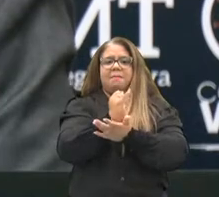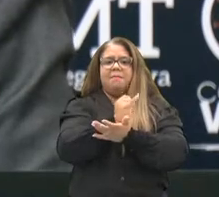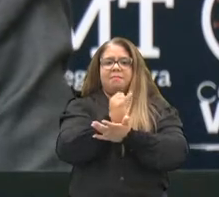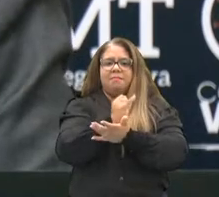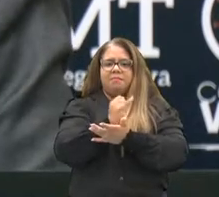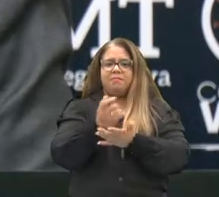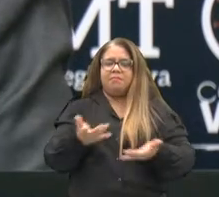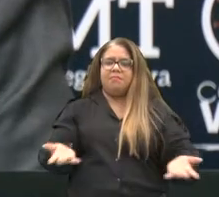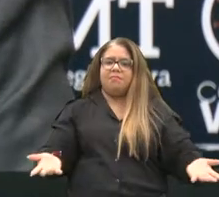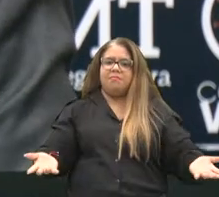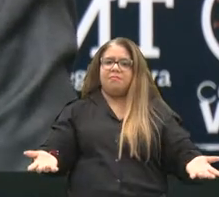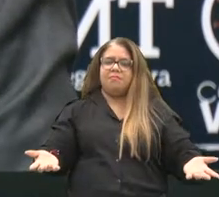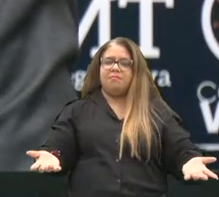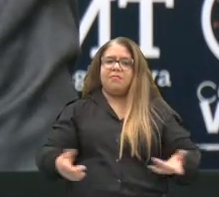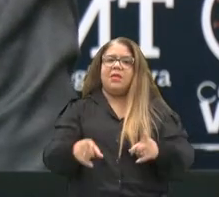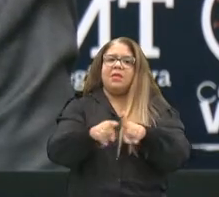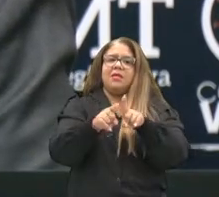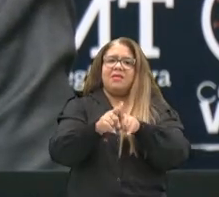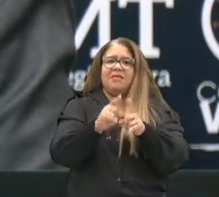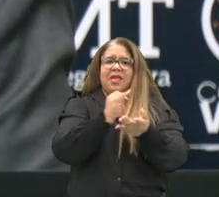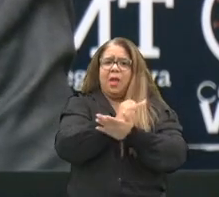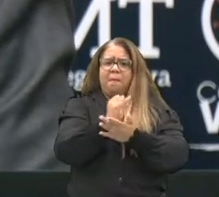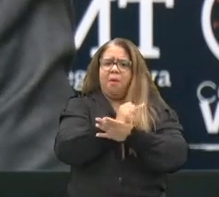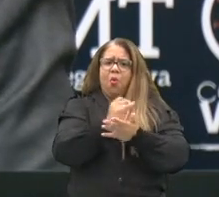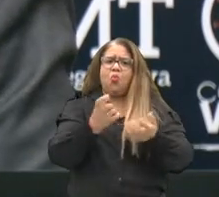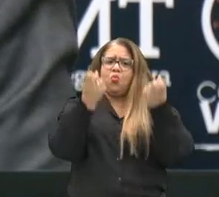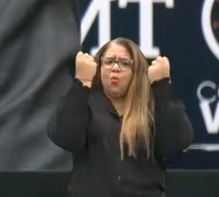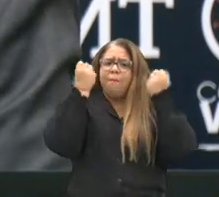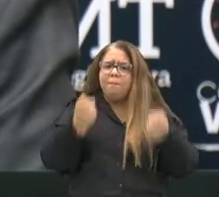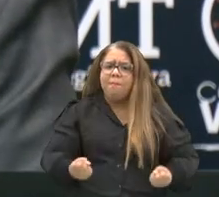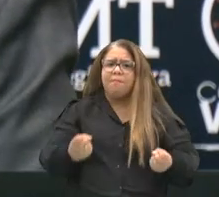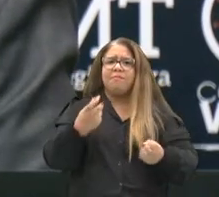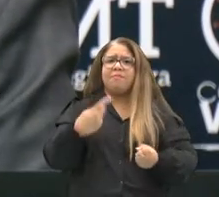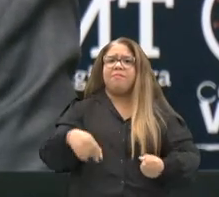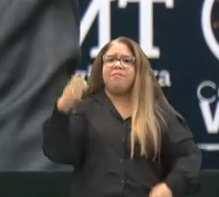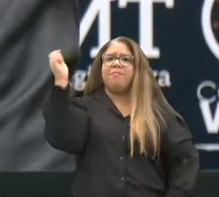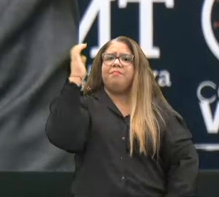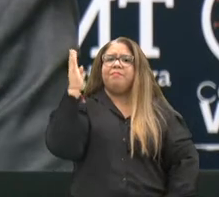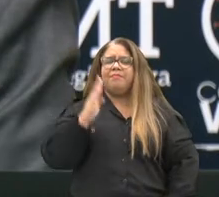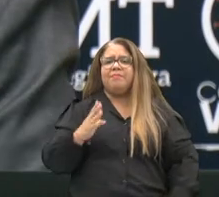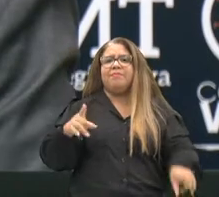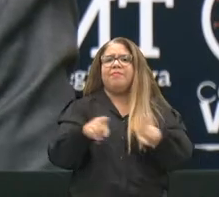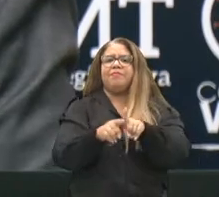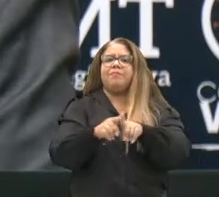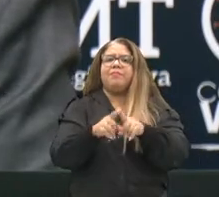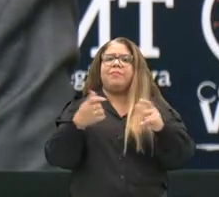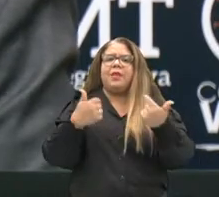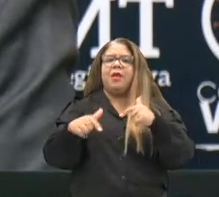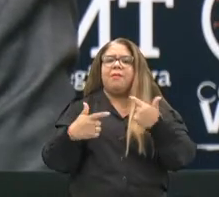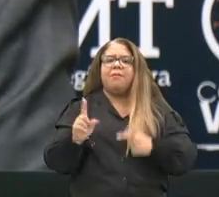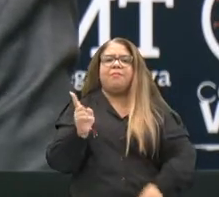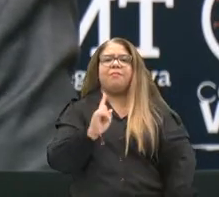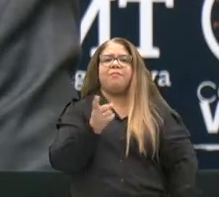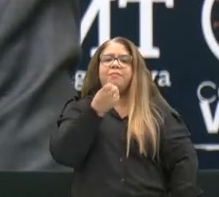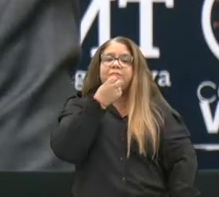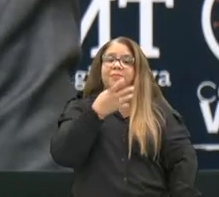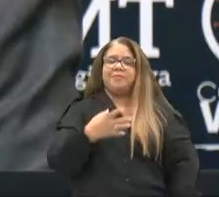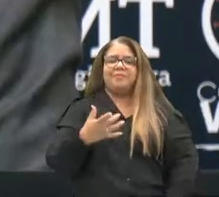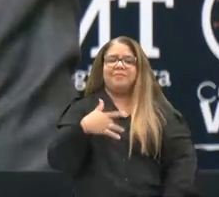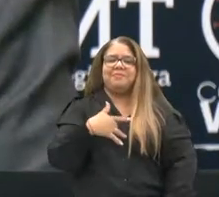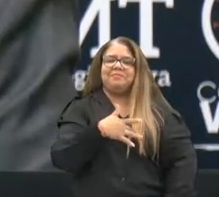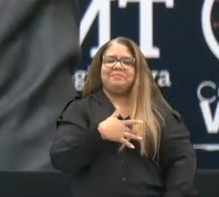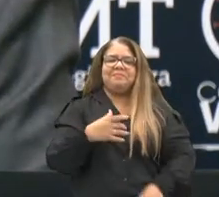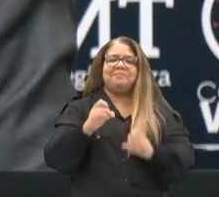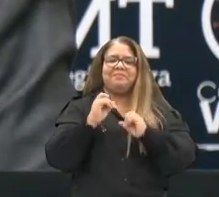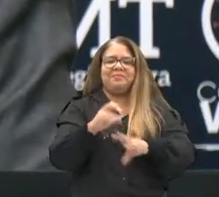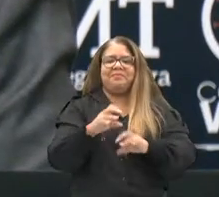pagar impostos. Os impostos são pesados no Brasil porque os serviços públicos não funcionam, seja na saúde, na educação e